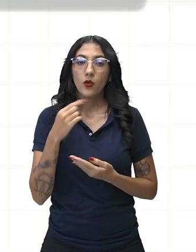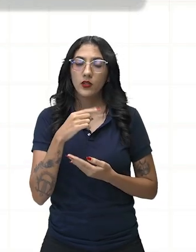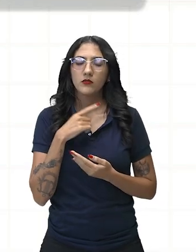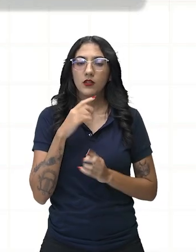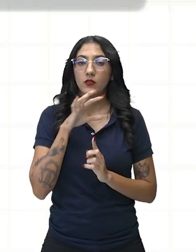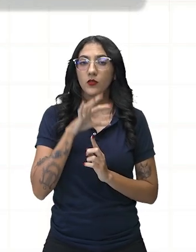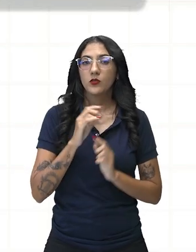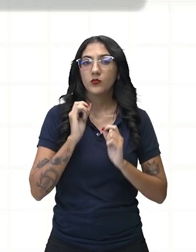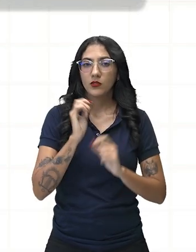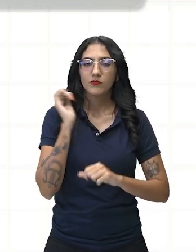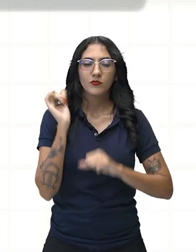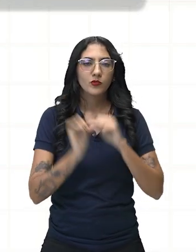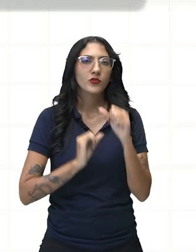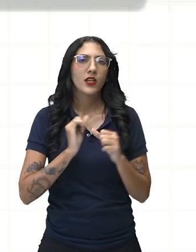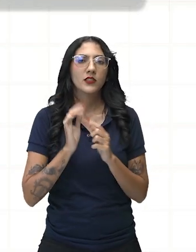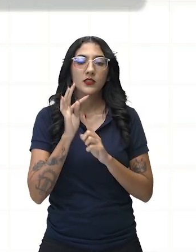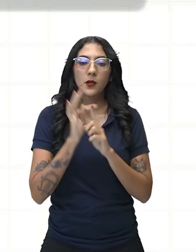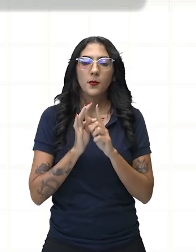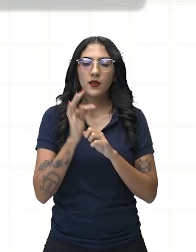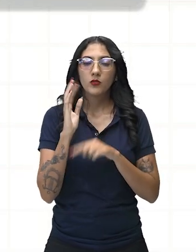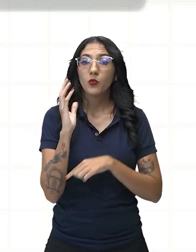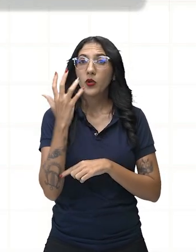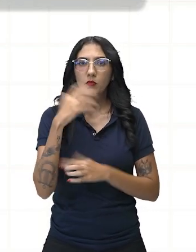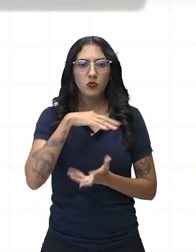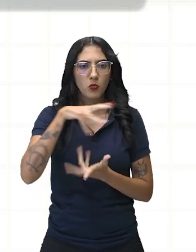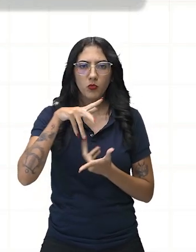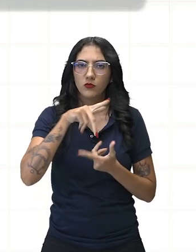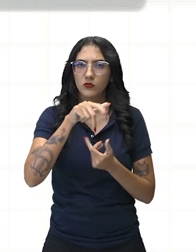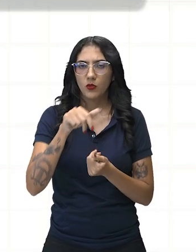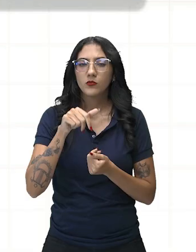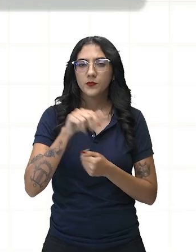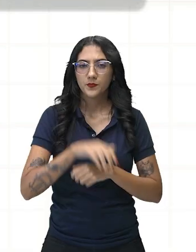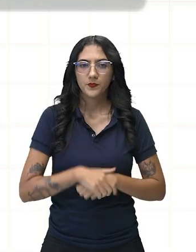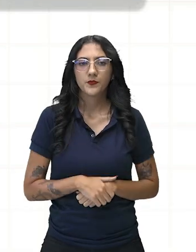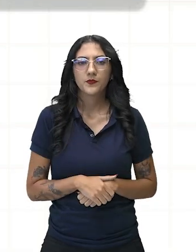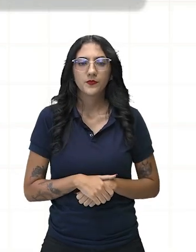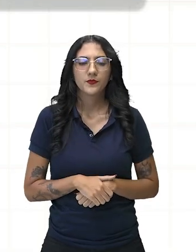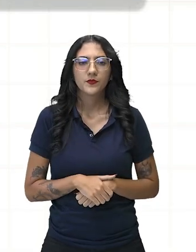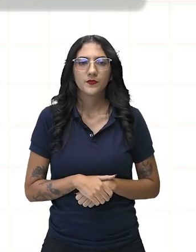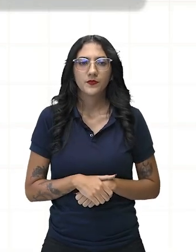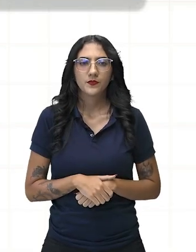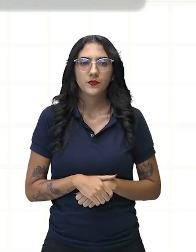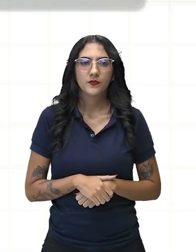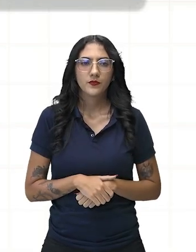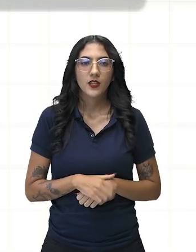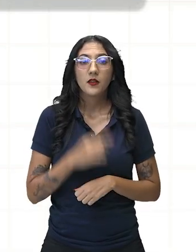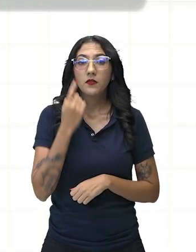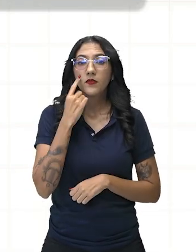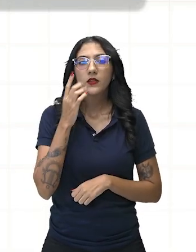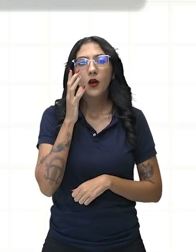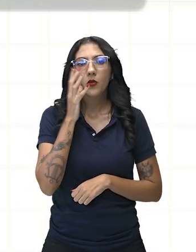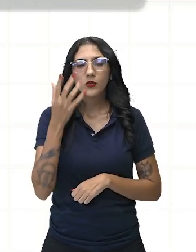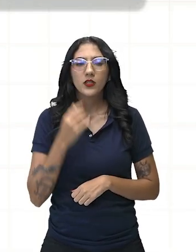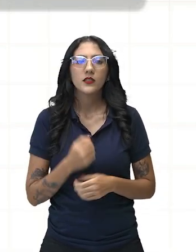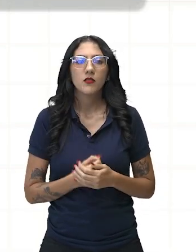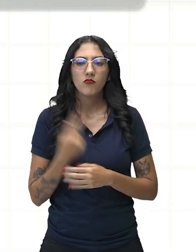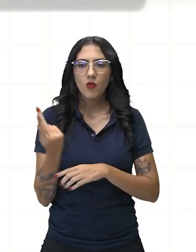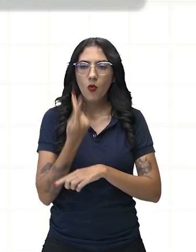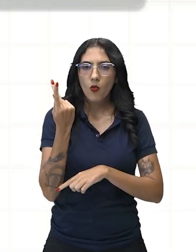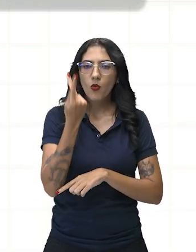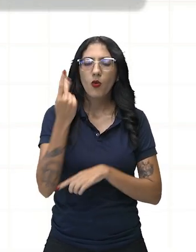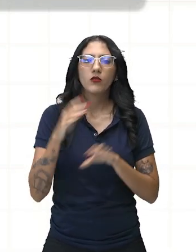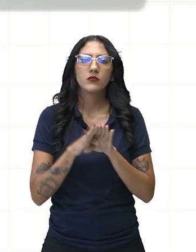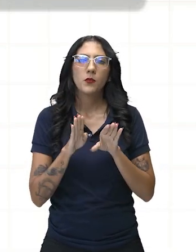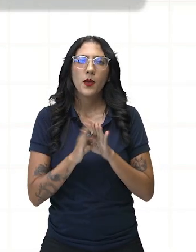mudanças ali no clima em escala planetária, fazendo com que a gente tenha mais ocorrência de furacões, ondas